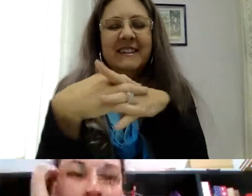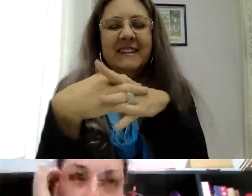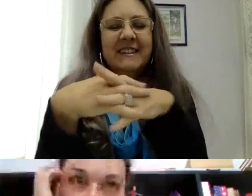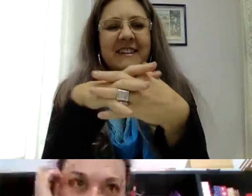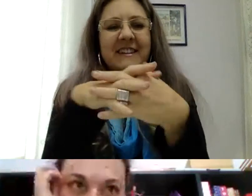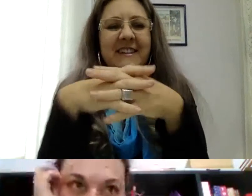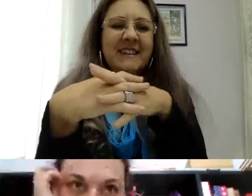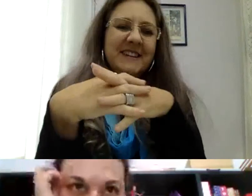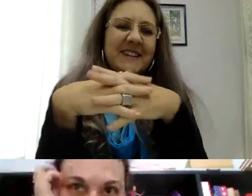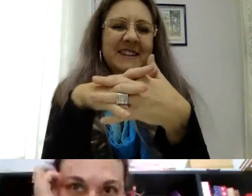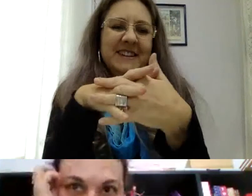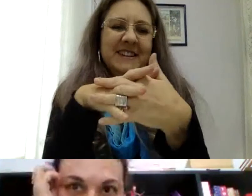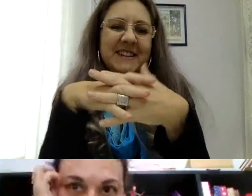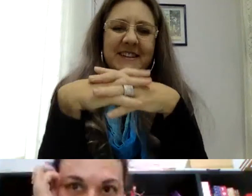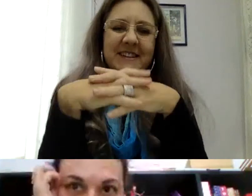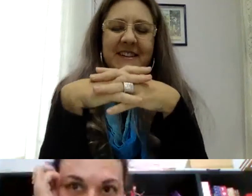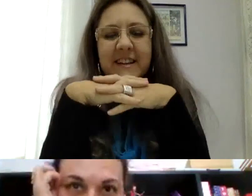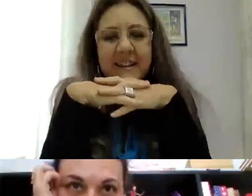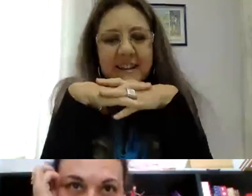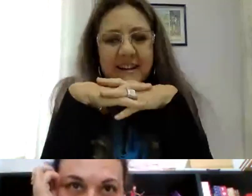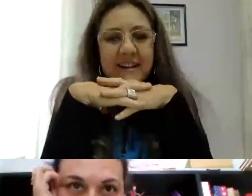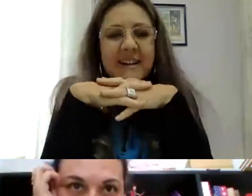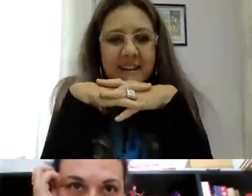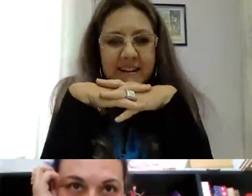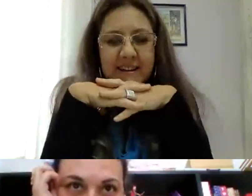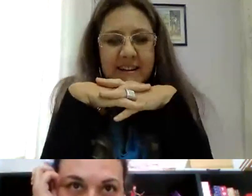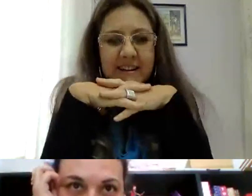como modelar a